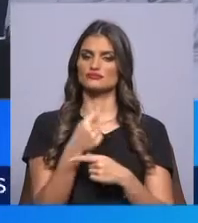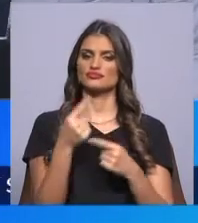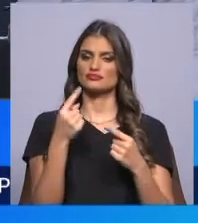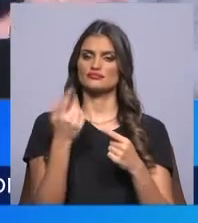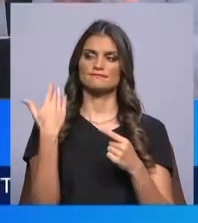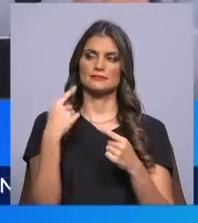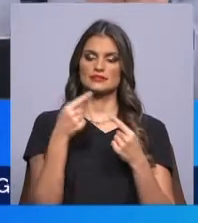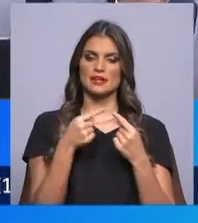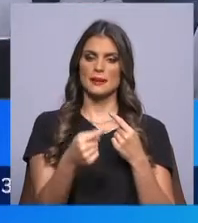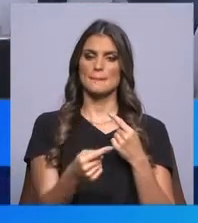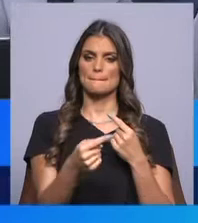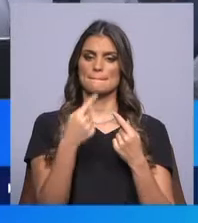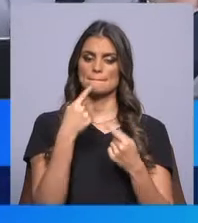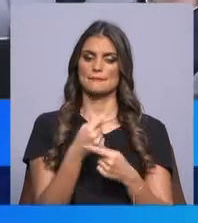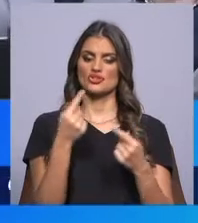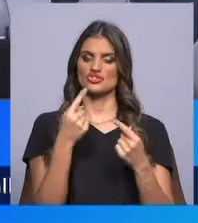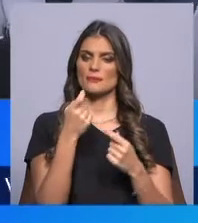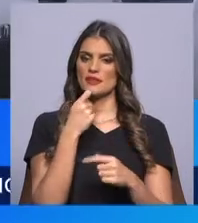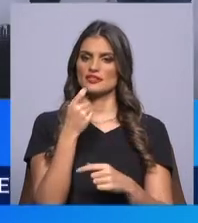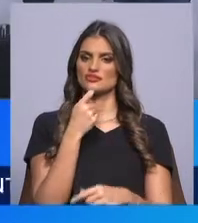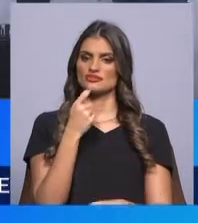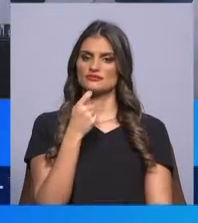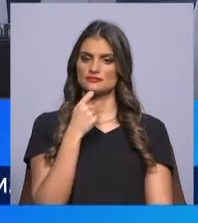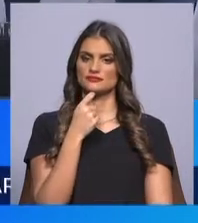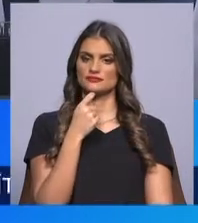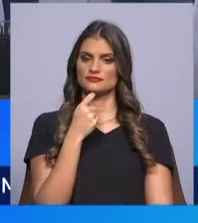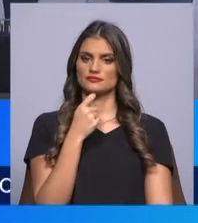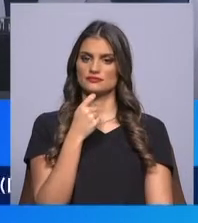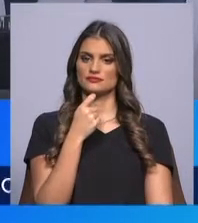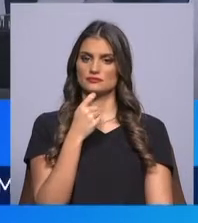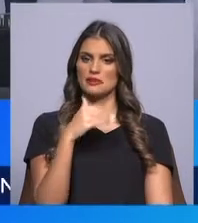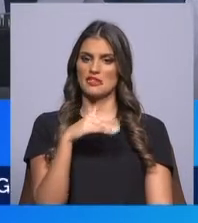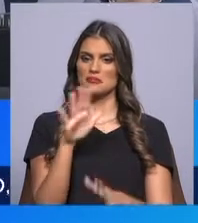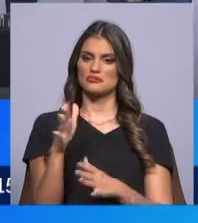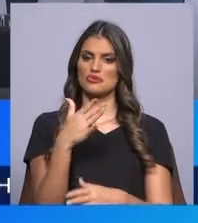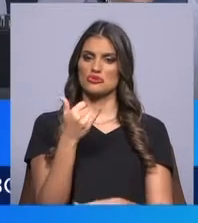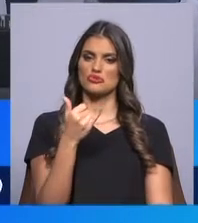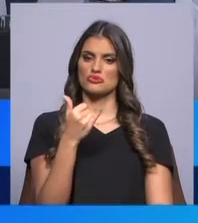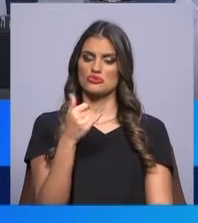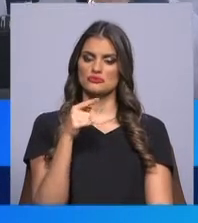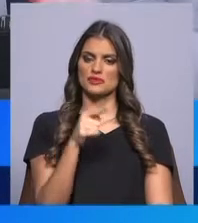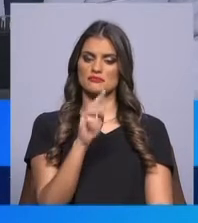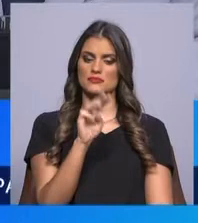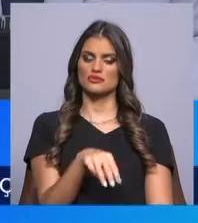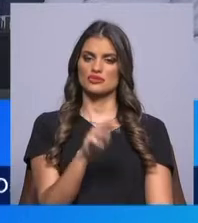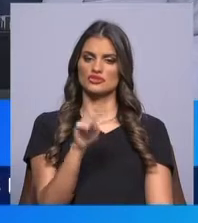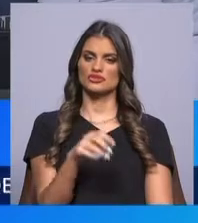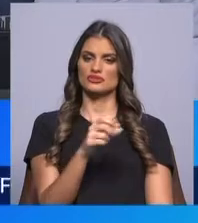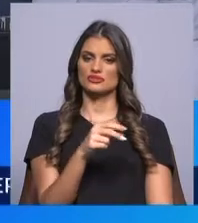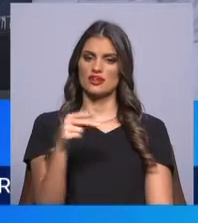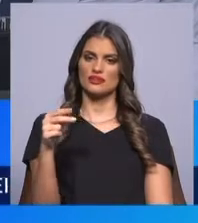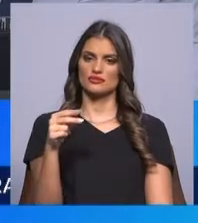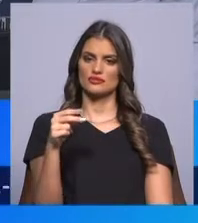passada semana, mostram-nos que estas rochas têm uma idade aproximadamente de 2 mil milhões de anos. Portanto, são rochas muito